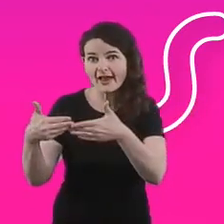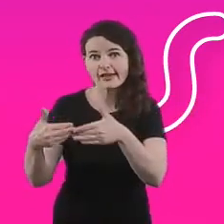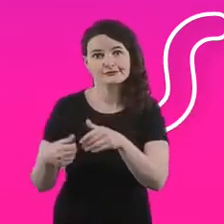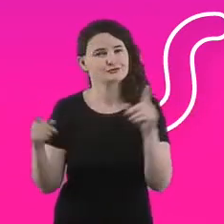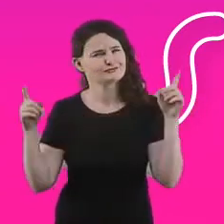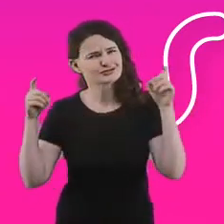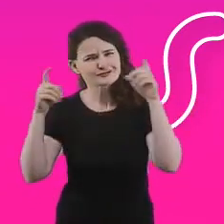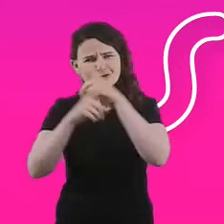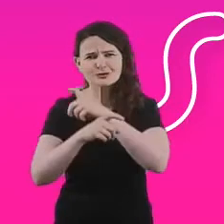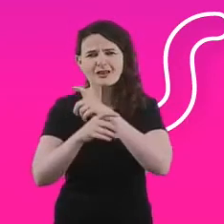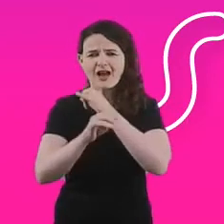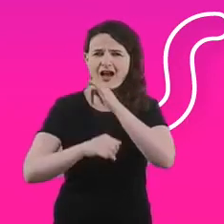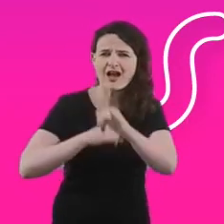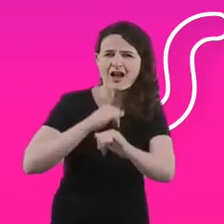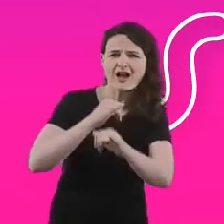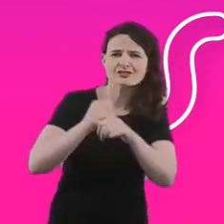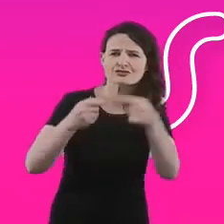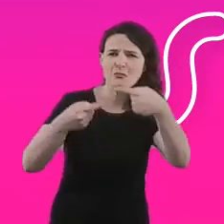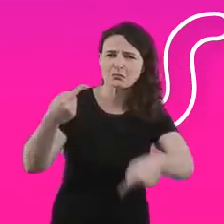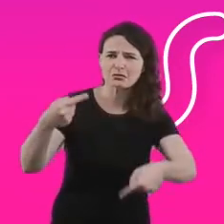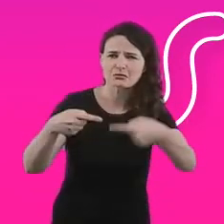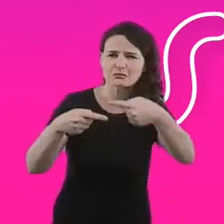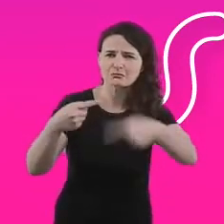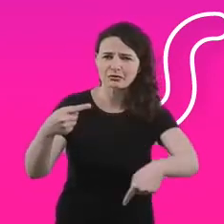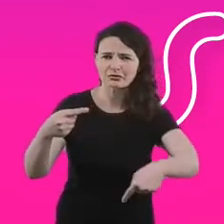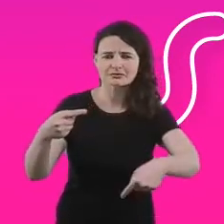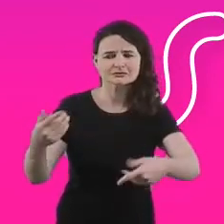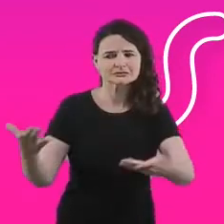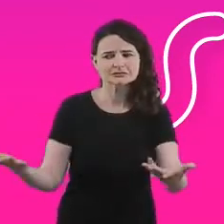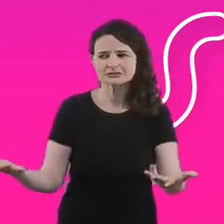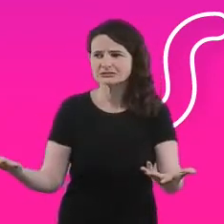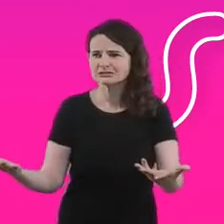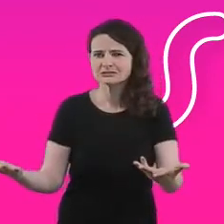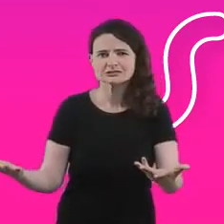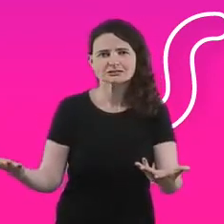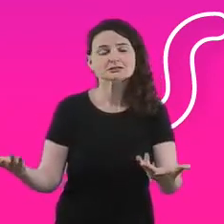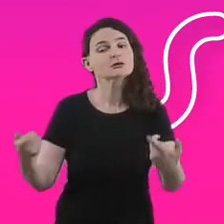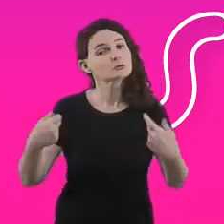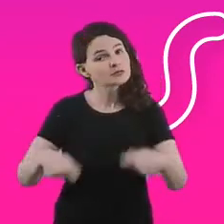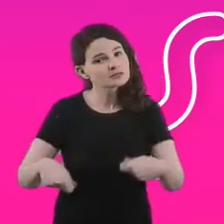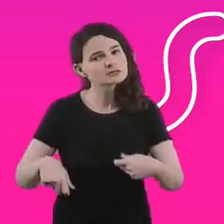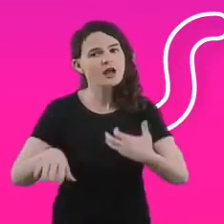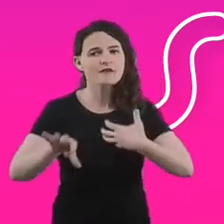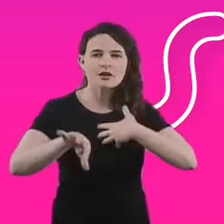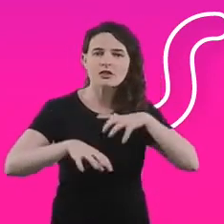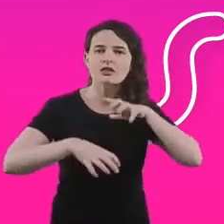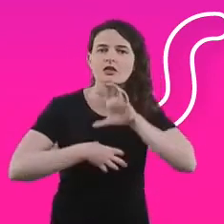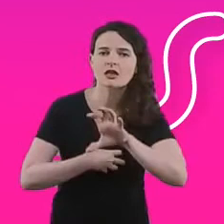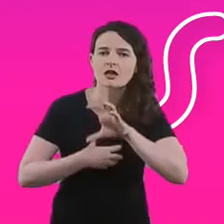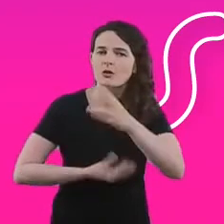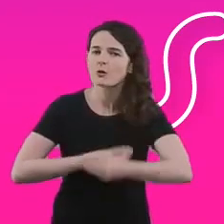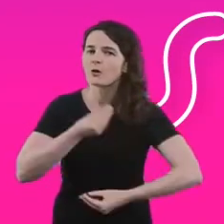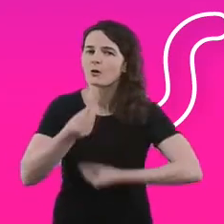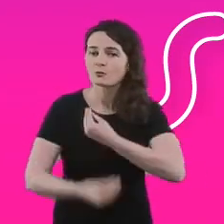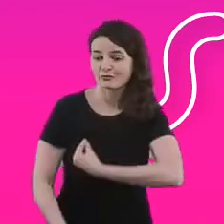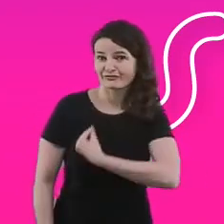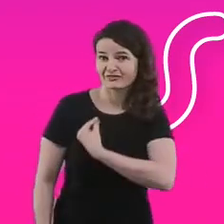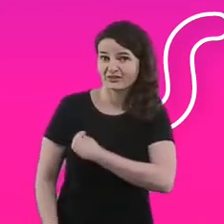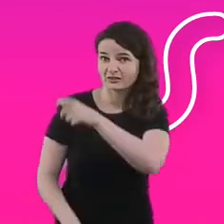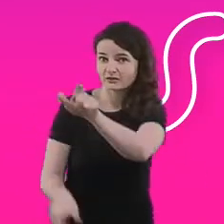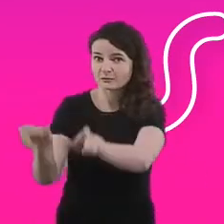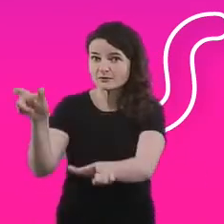acesso à internet dos alunos. Então, era muito fundamental para a gente empatizar com esse contexto do usuário e realmente compreender como é que a gente